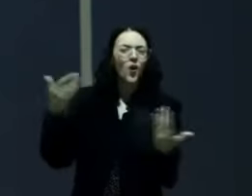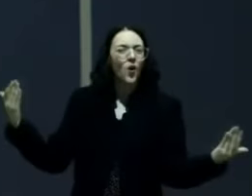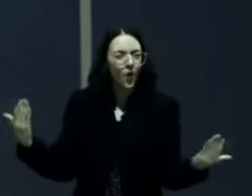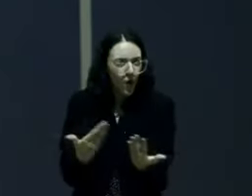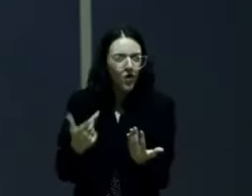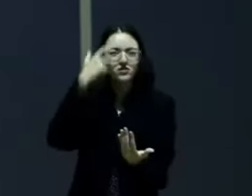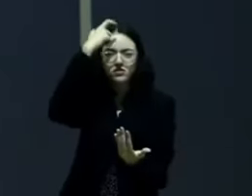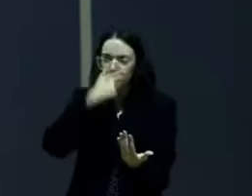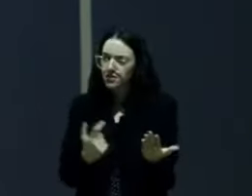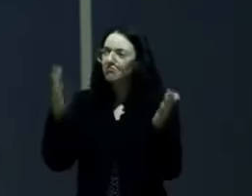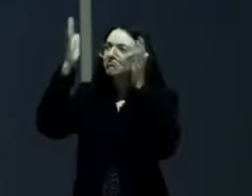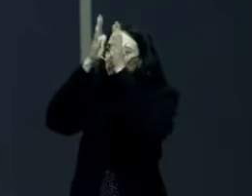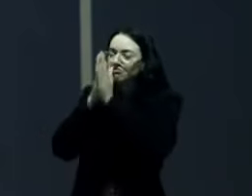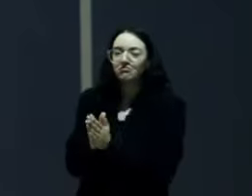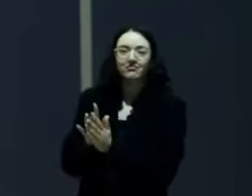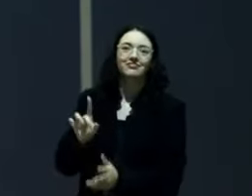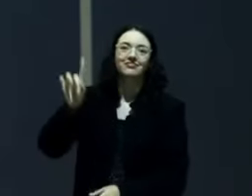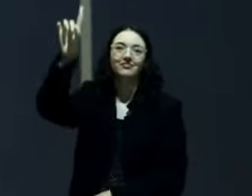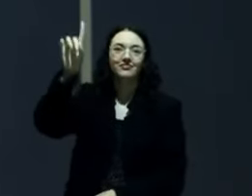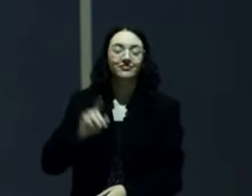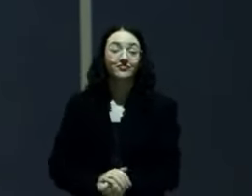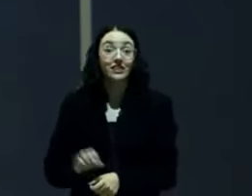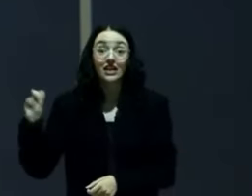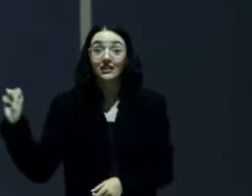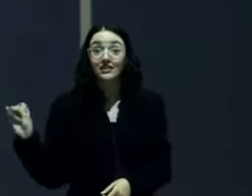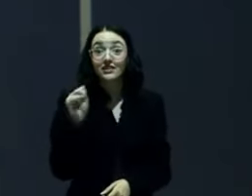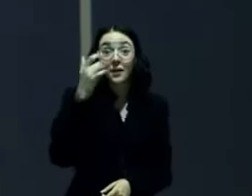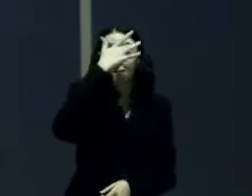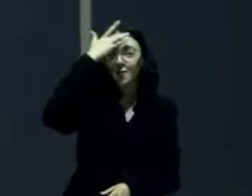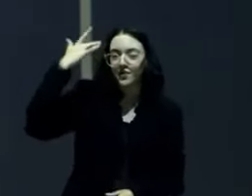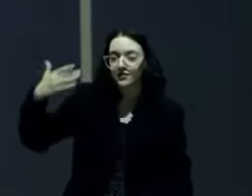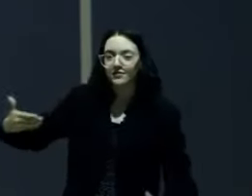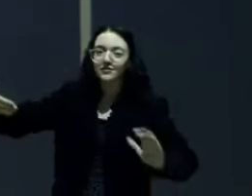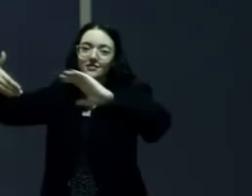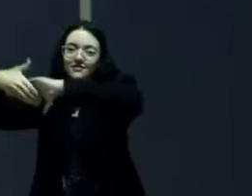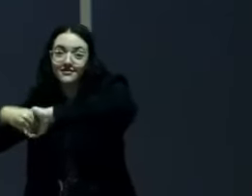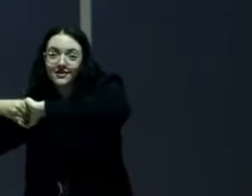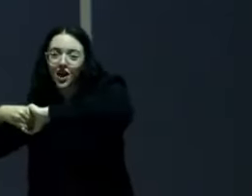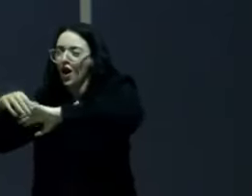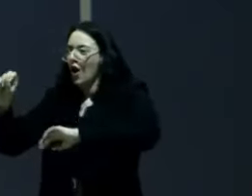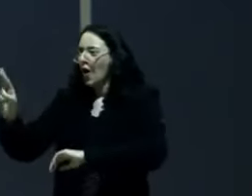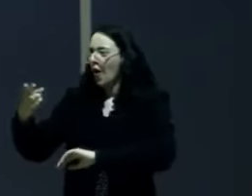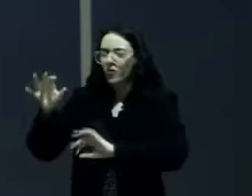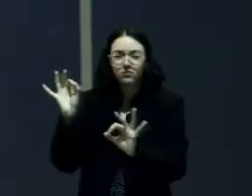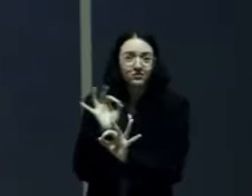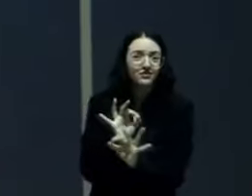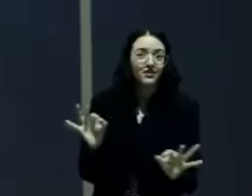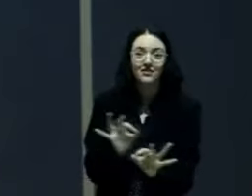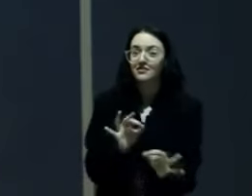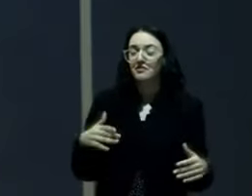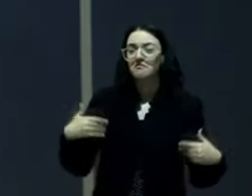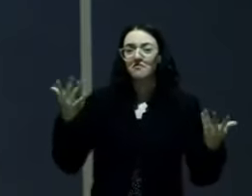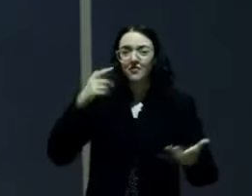Quando eu tenho isso no coração, se o irmão me cumprimentou, não me cumprimentou, o azar é dele. É dele. Se ele está com